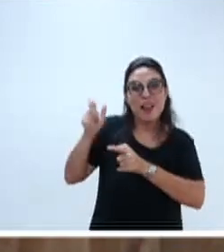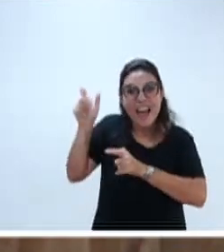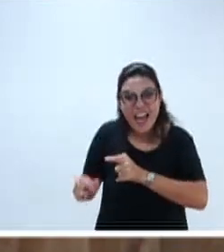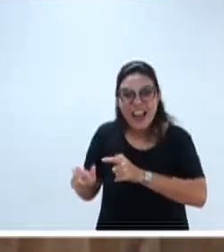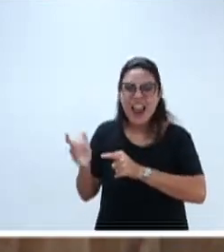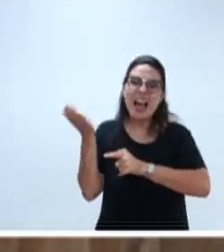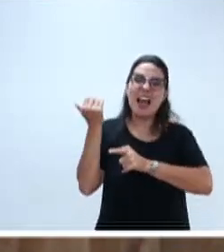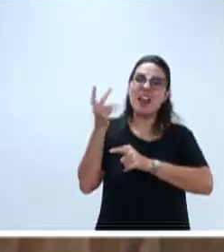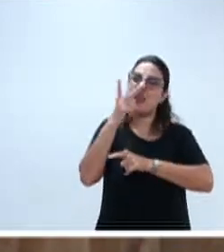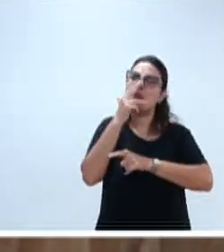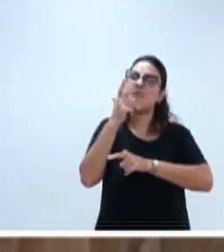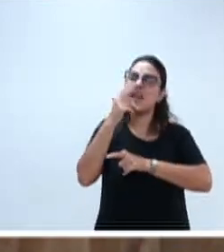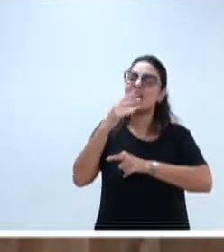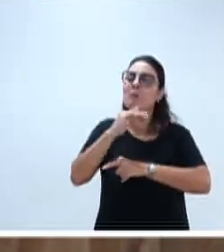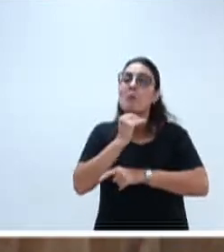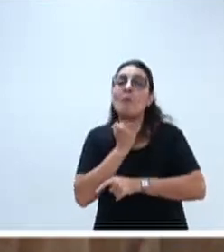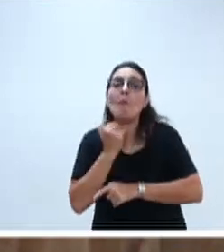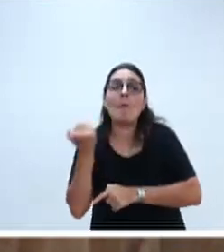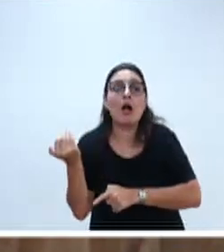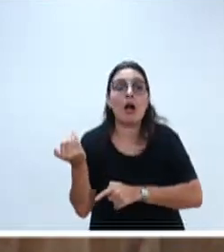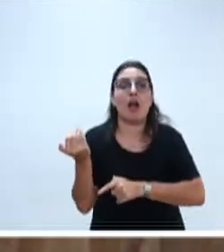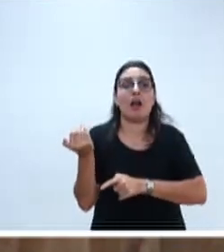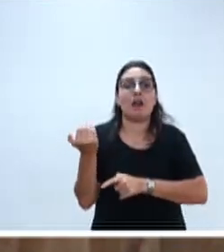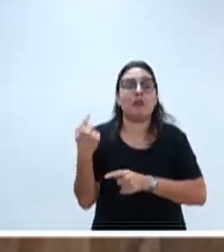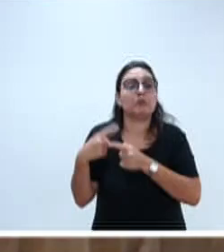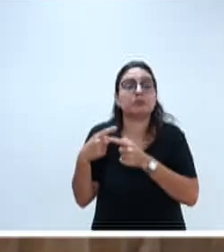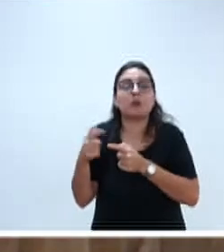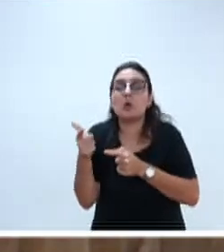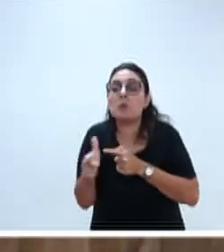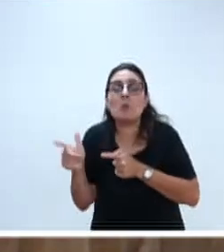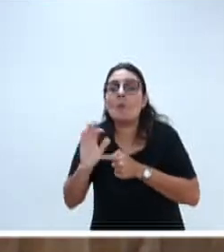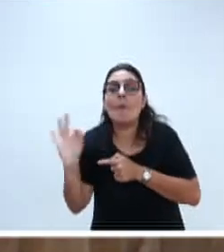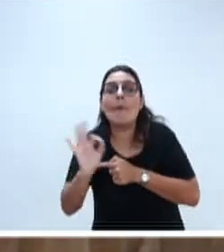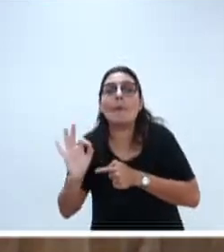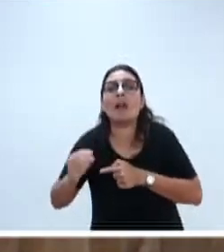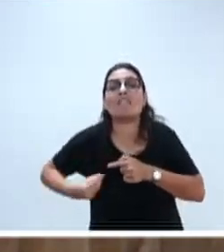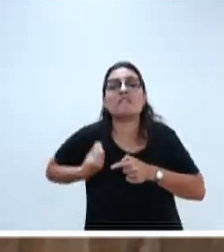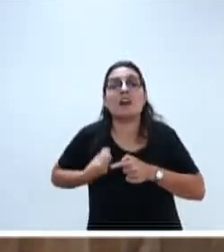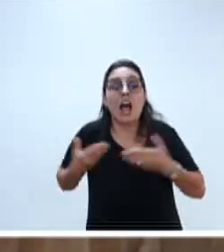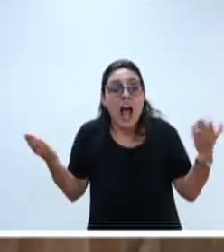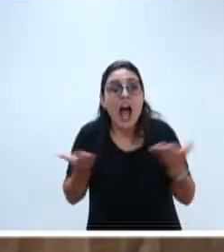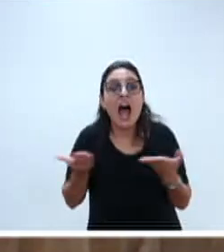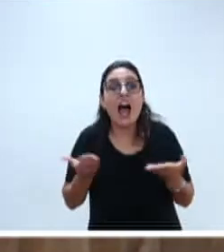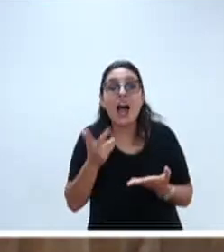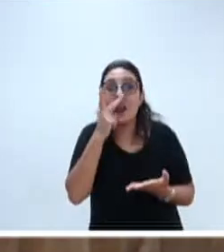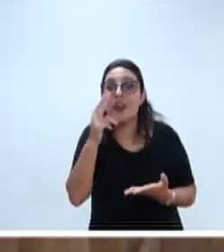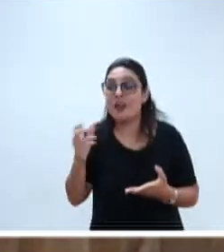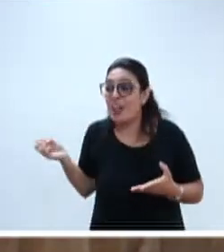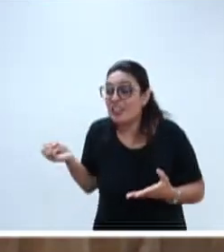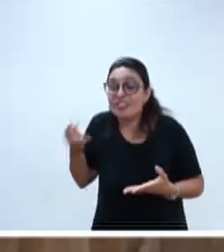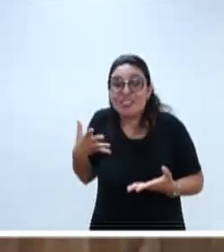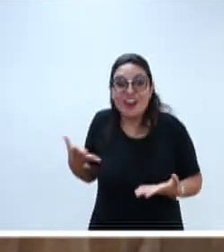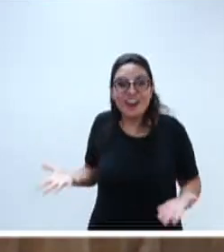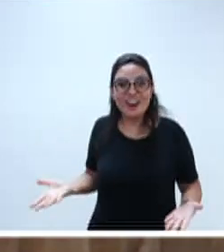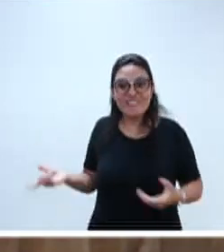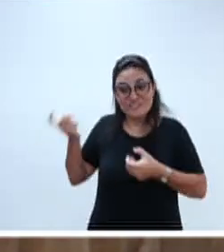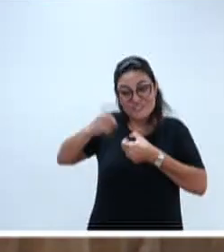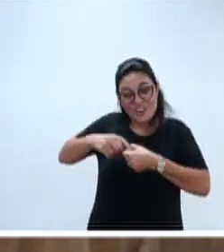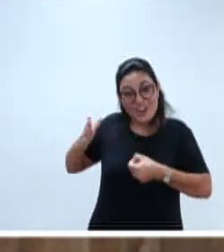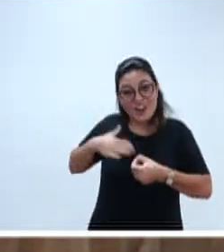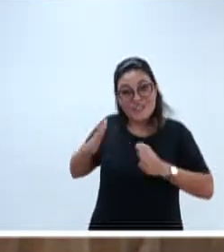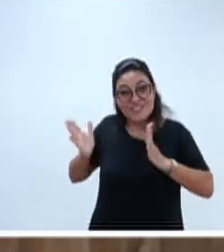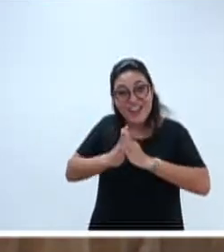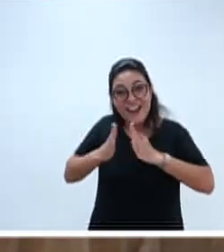reviveu. E diz o texto que todos começaram a se alegrar. Queridos, eu queria deixar para você algumas questões